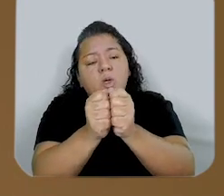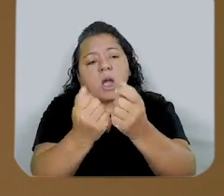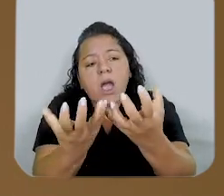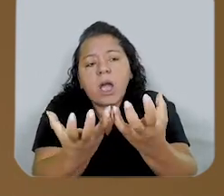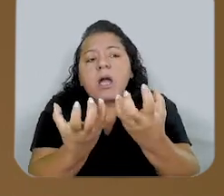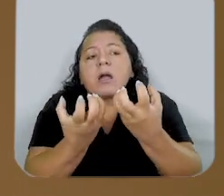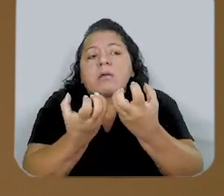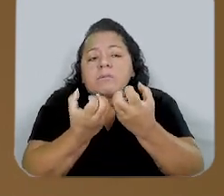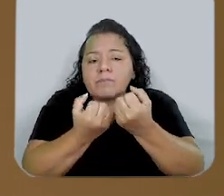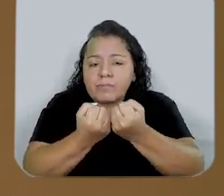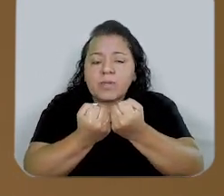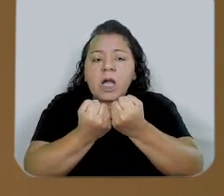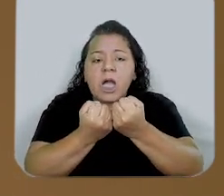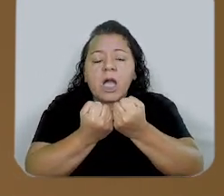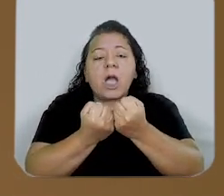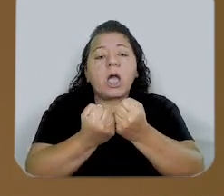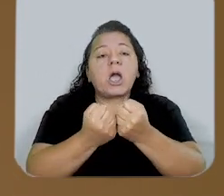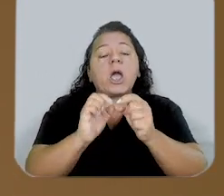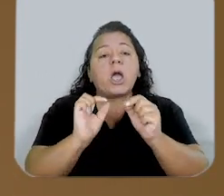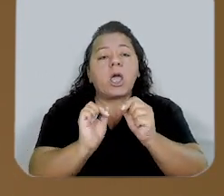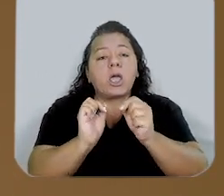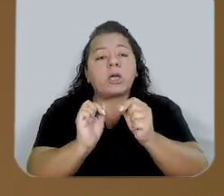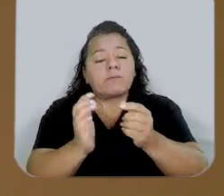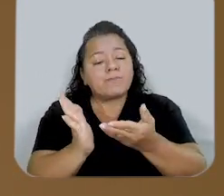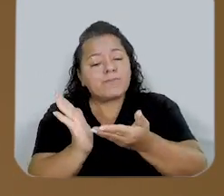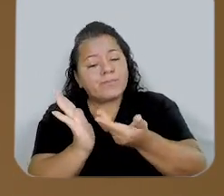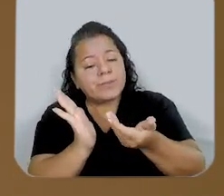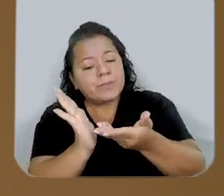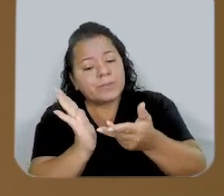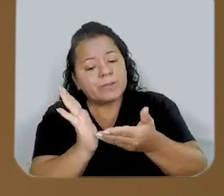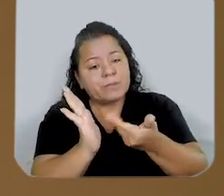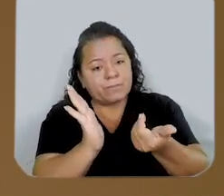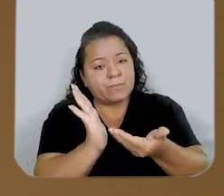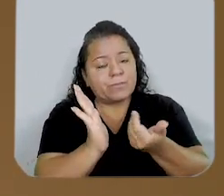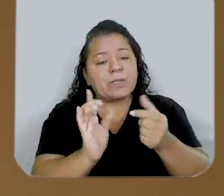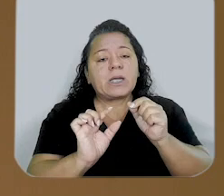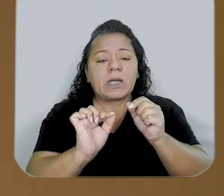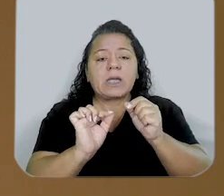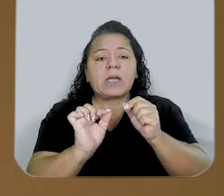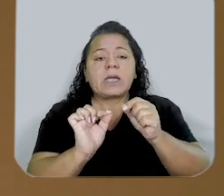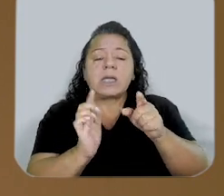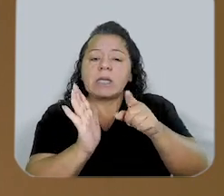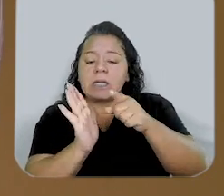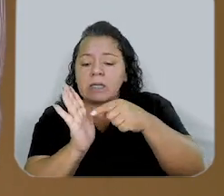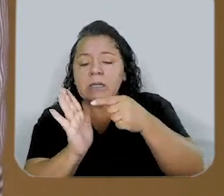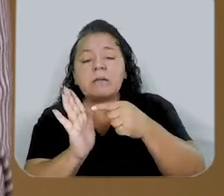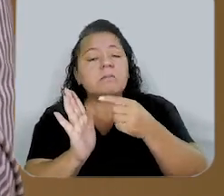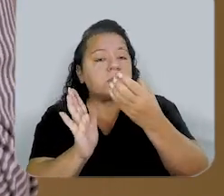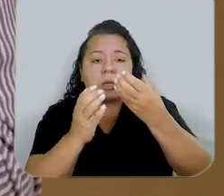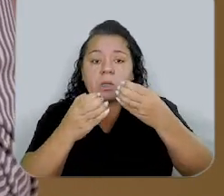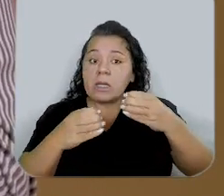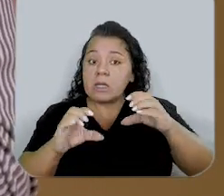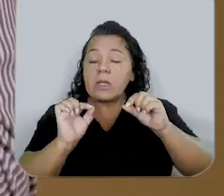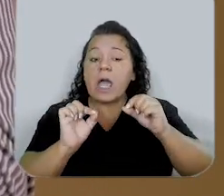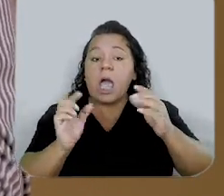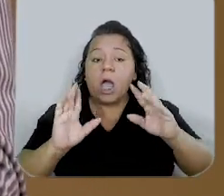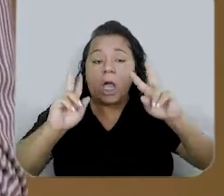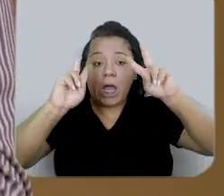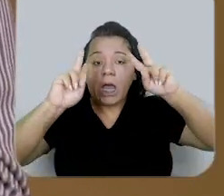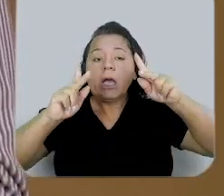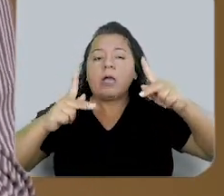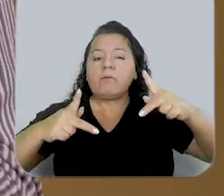isso, omitimos e negamos em alguns momentos, em muitos momentos, na verdade, e precisamos agora reconhecer